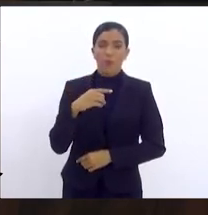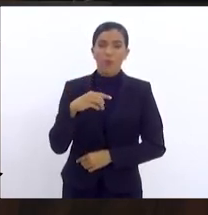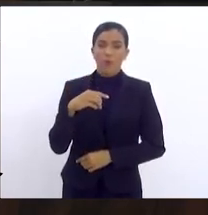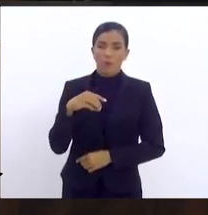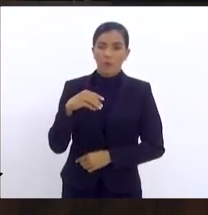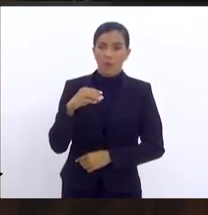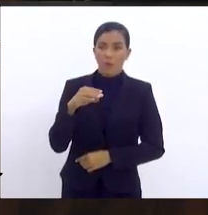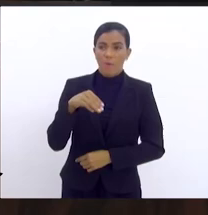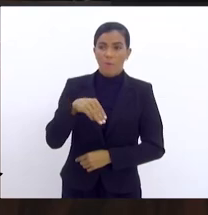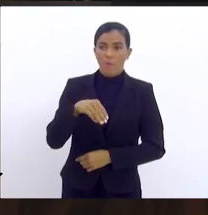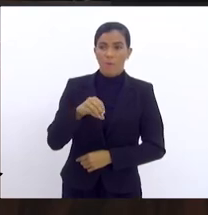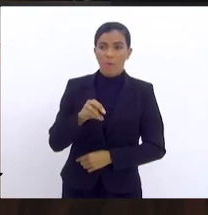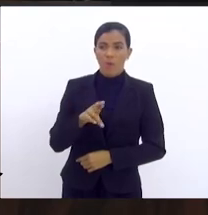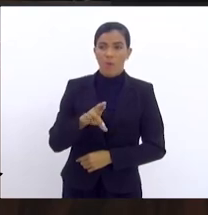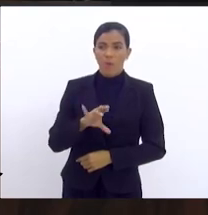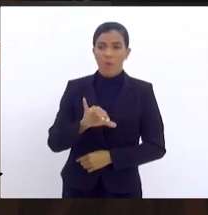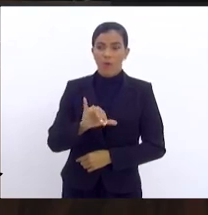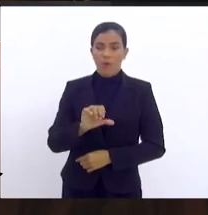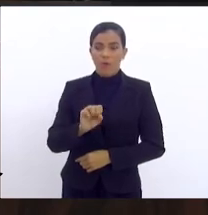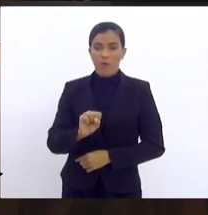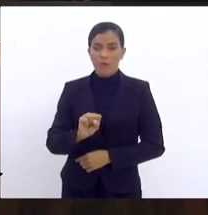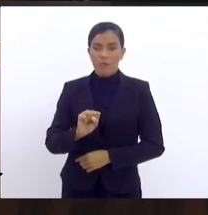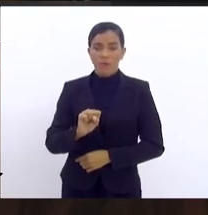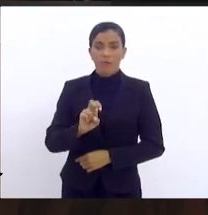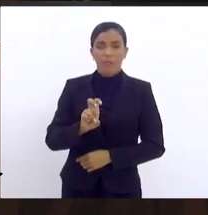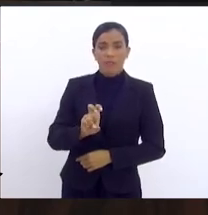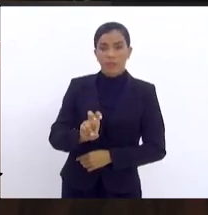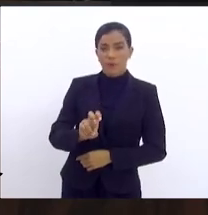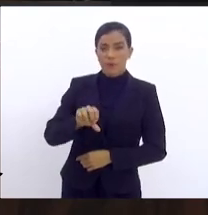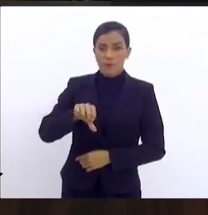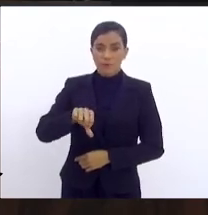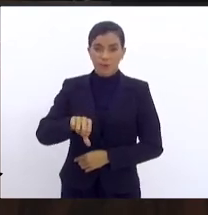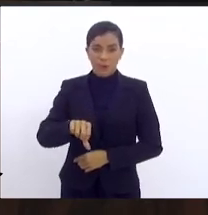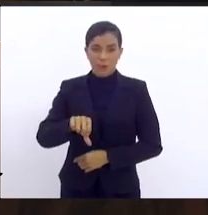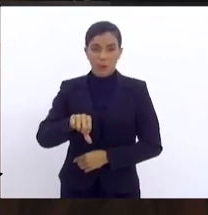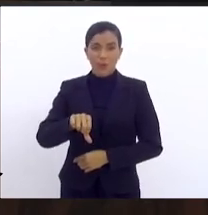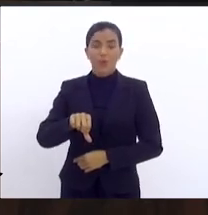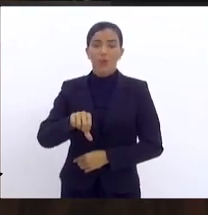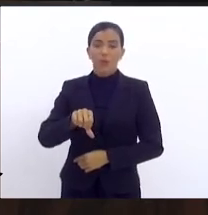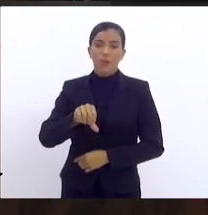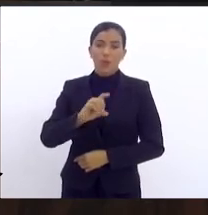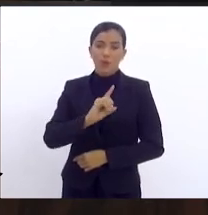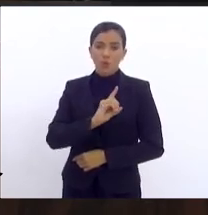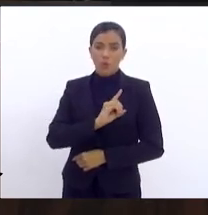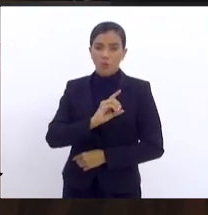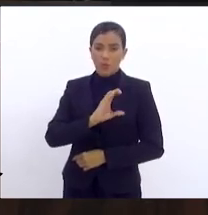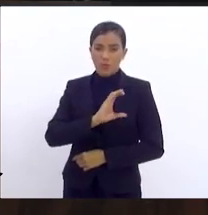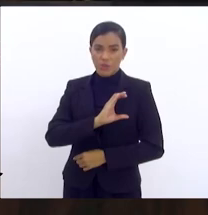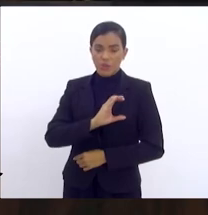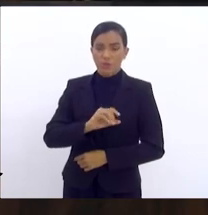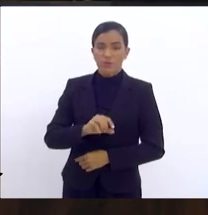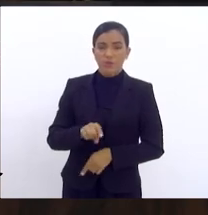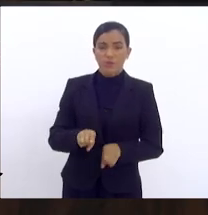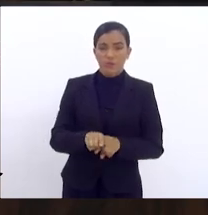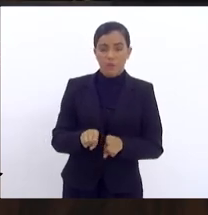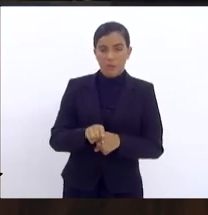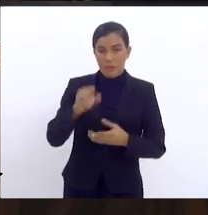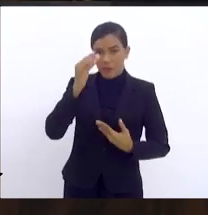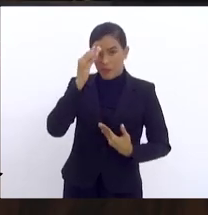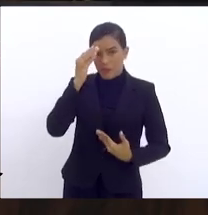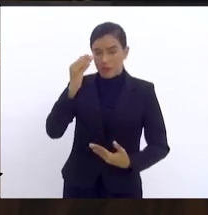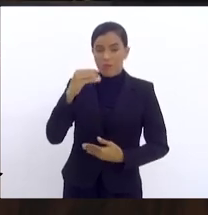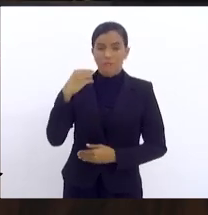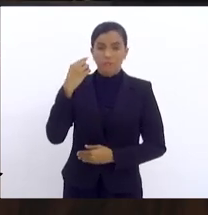titular da quinquagésima nona DP Duque de Caxias agradeço a presença do Doutor